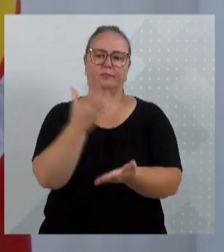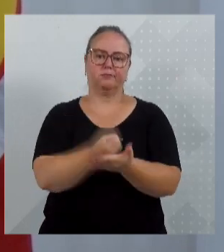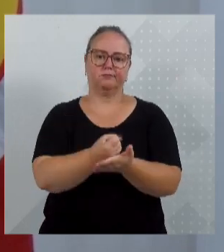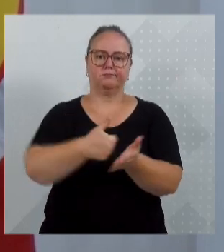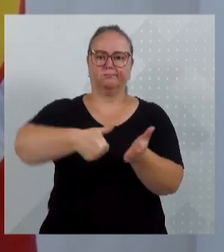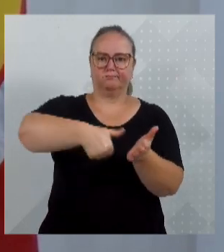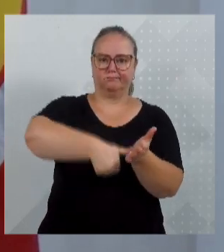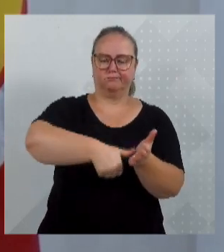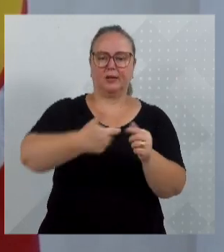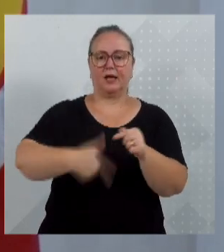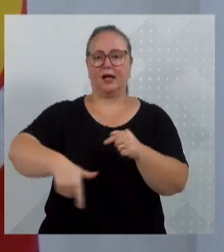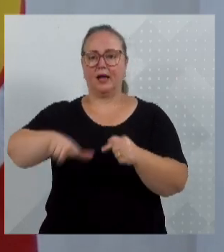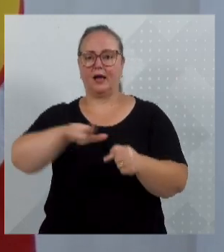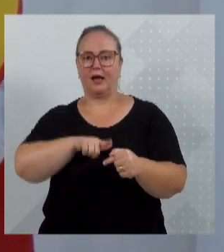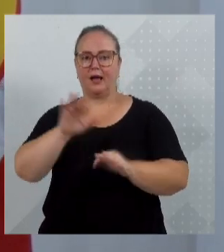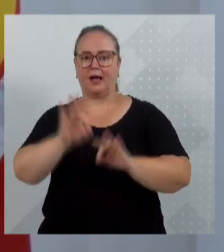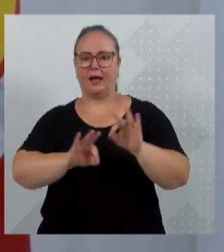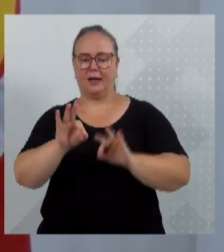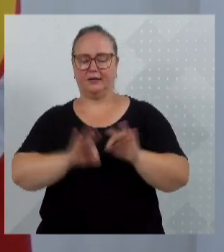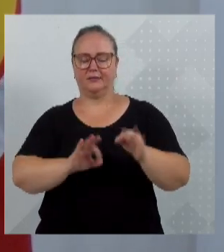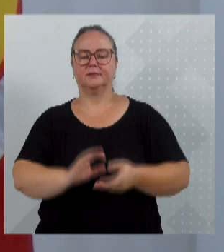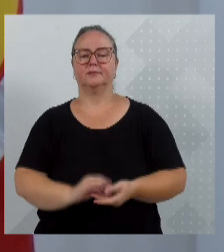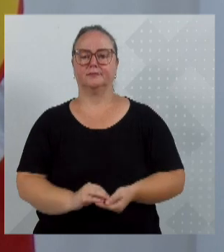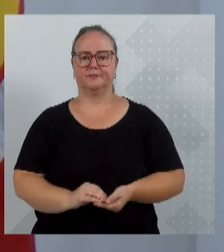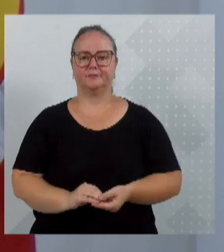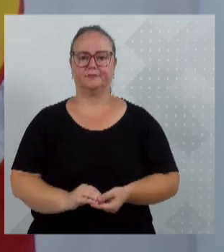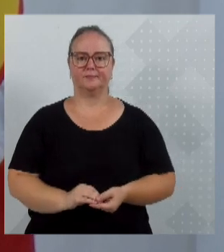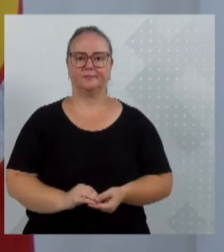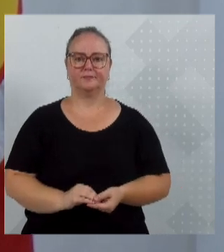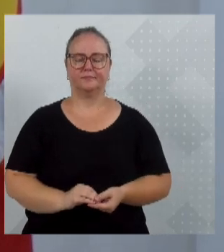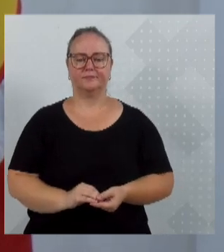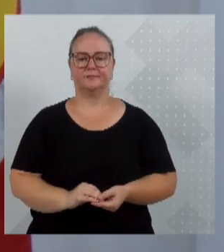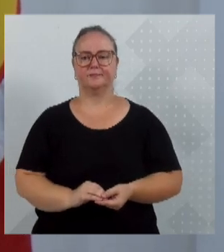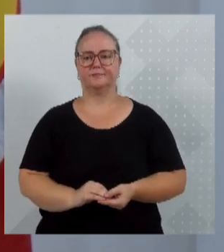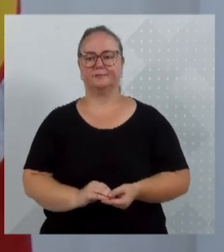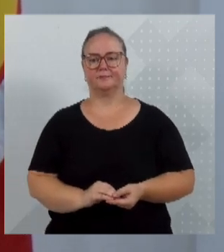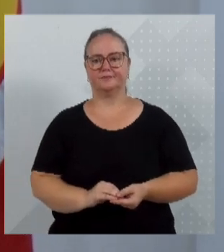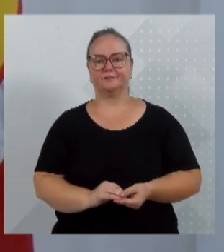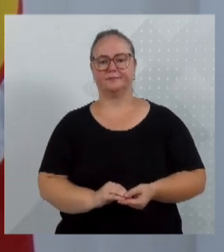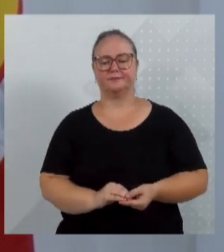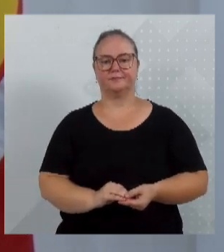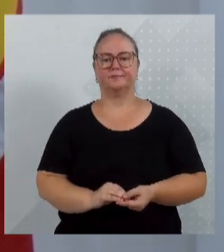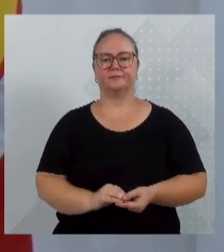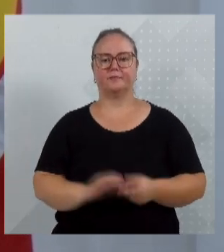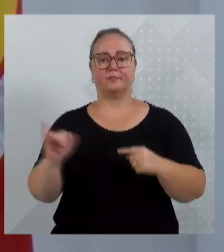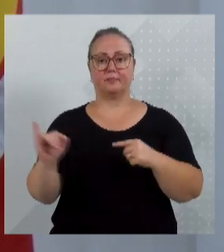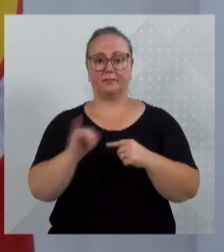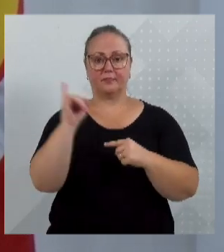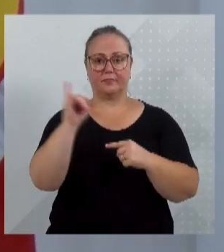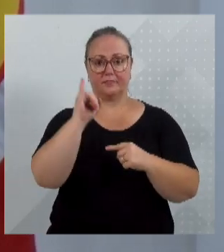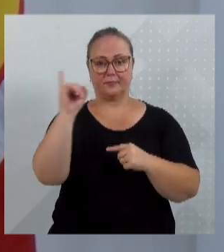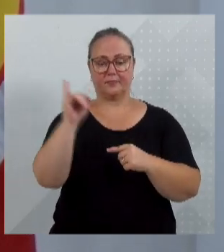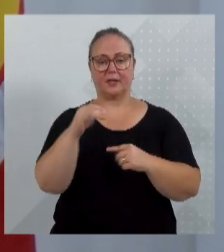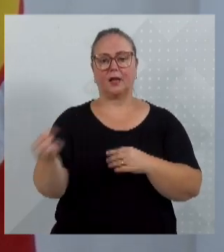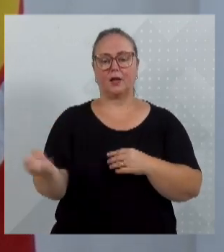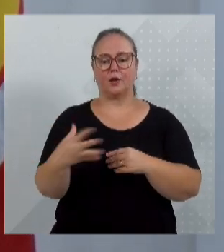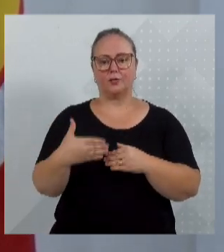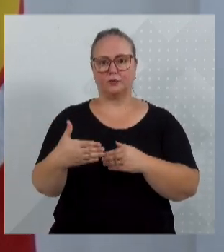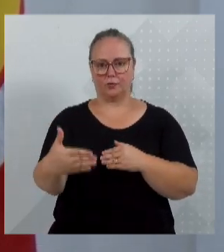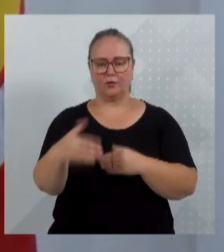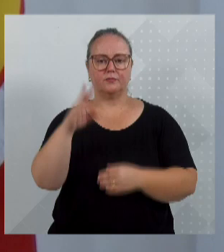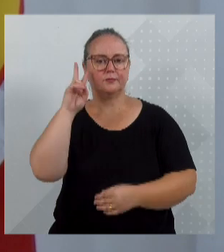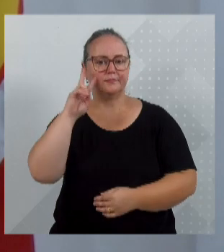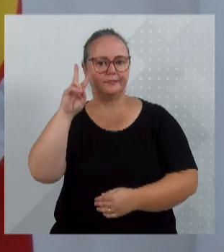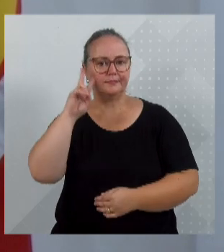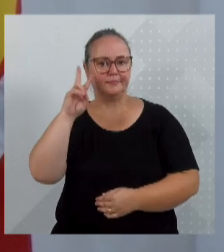biometria antes de regularizar sua situação na internet. É importante manter os dados atualizados e lembrando